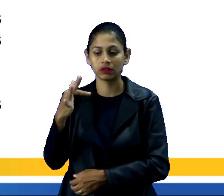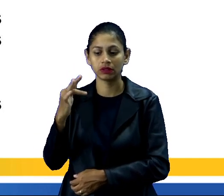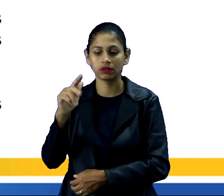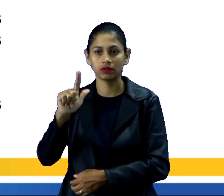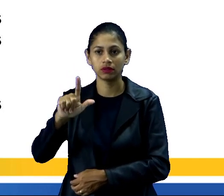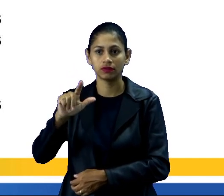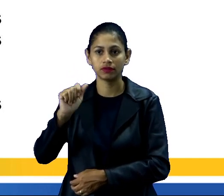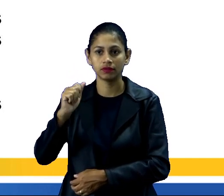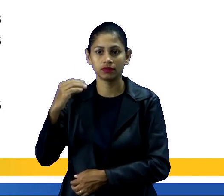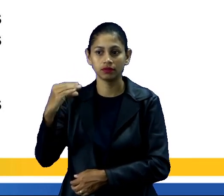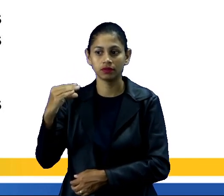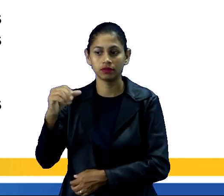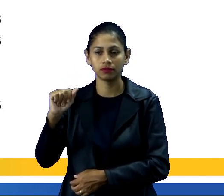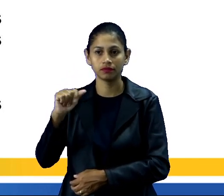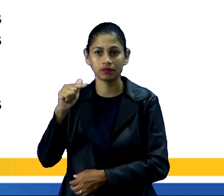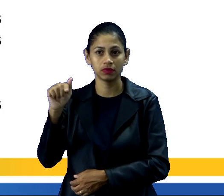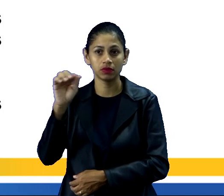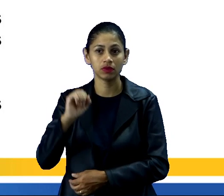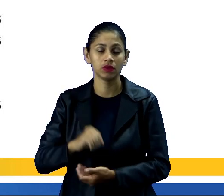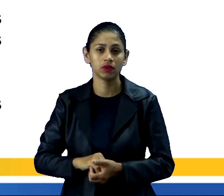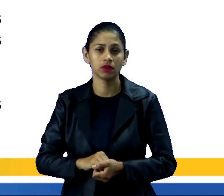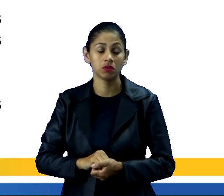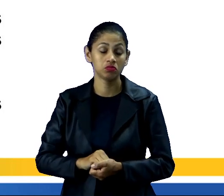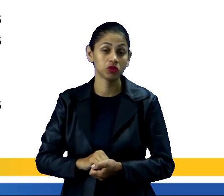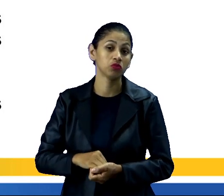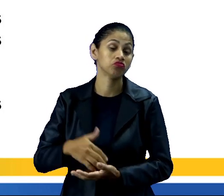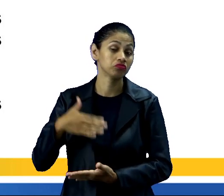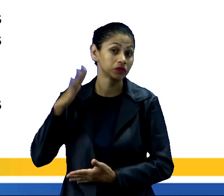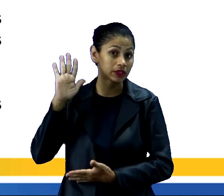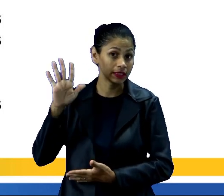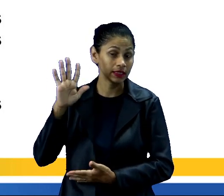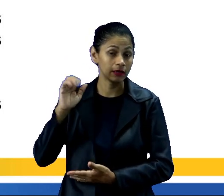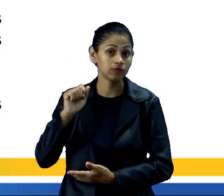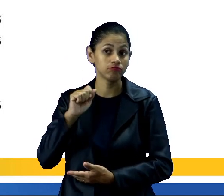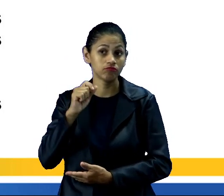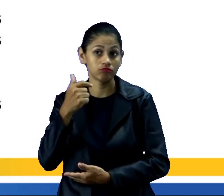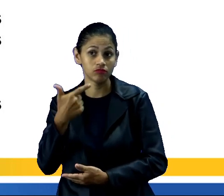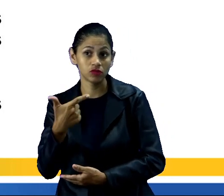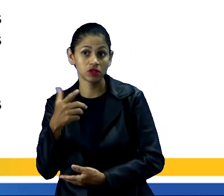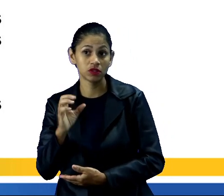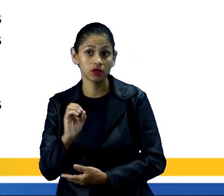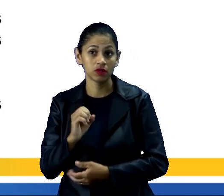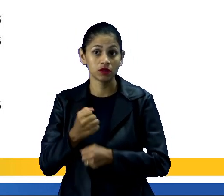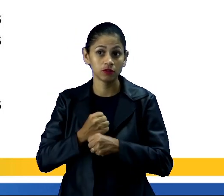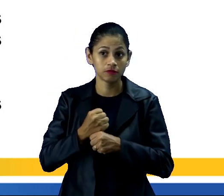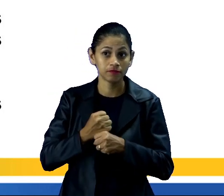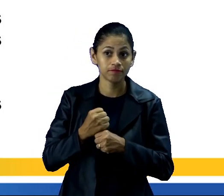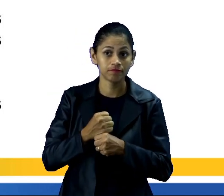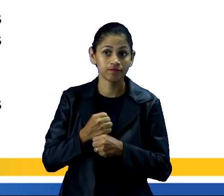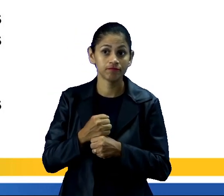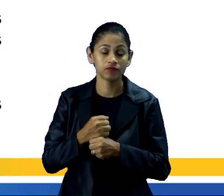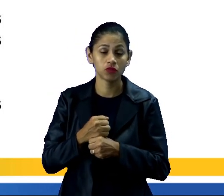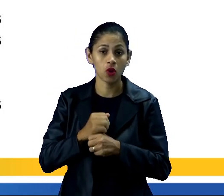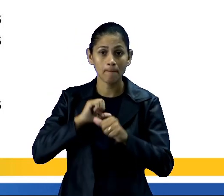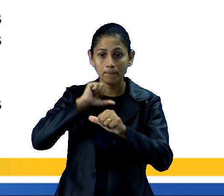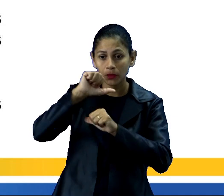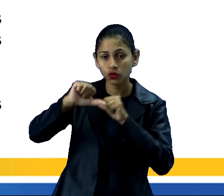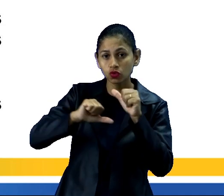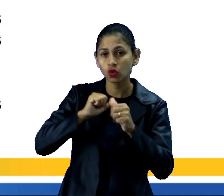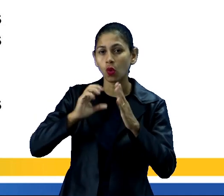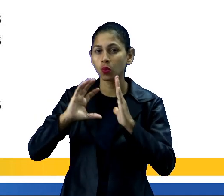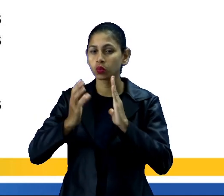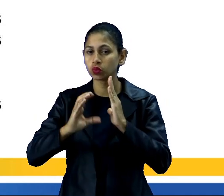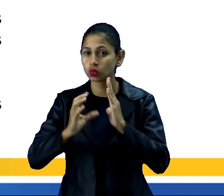ao dia. Então, lá em 20, né, o Hitler assumiu a liderança do Partido dos Trabalhadores Alemães e mudou o nome para Partido